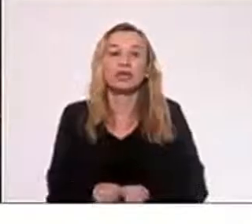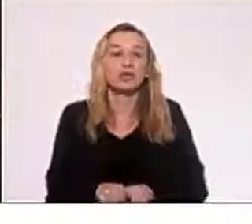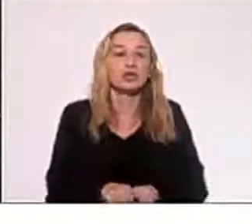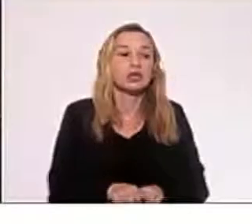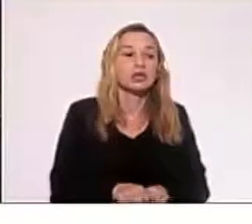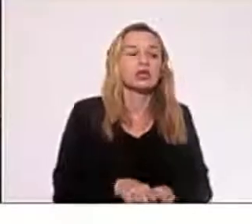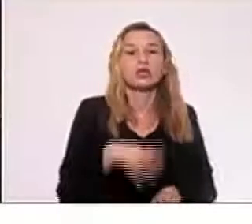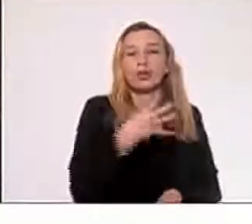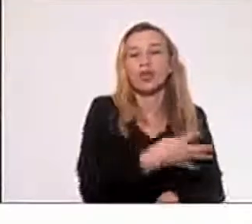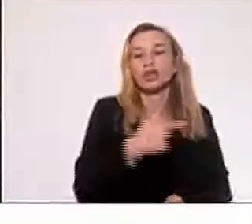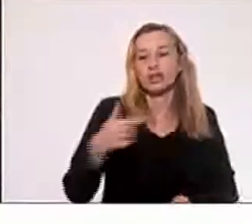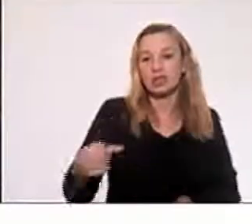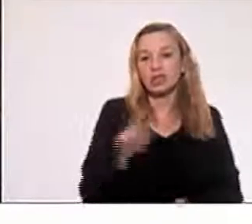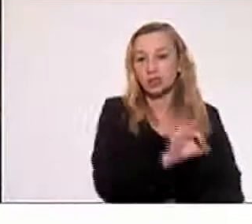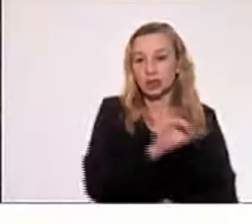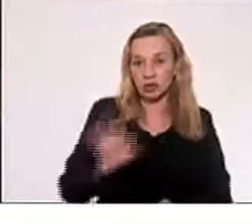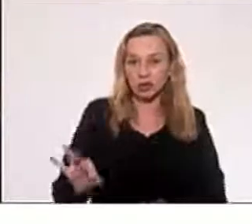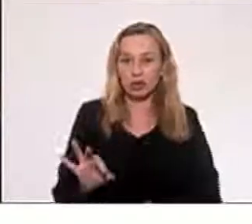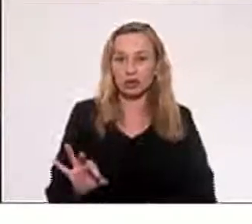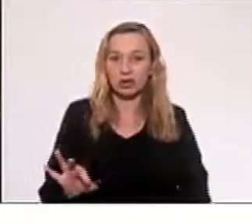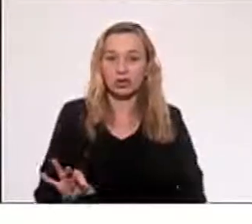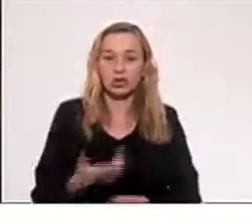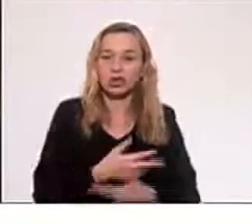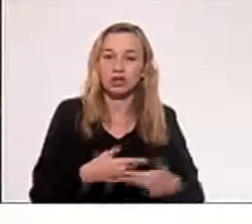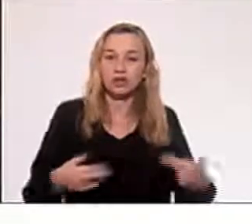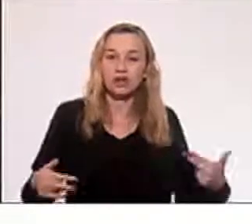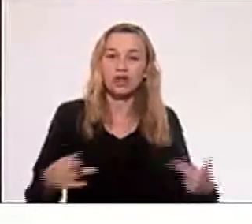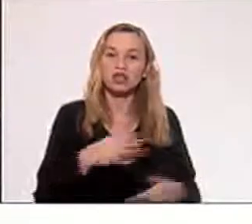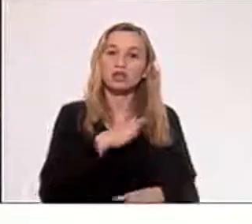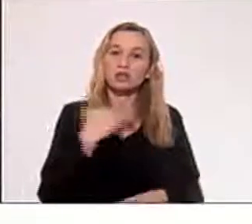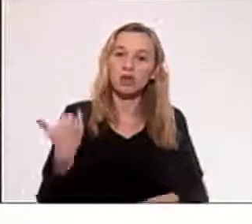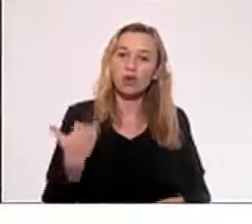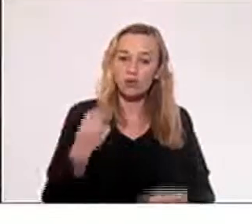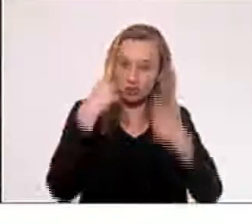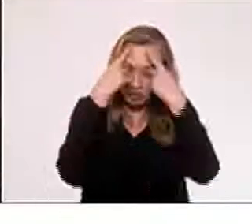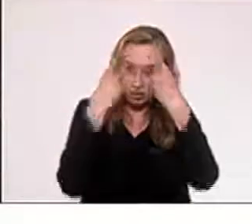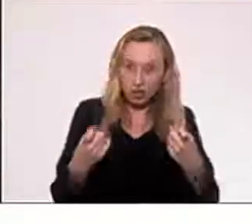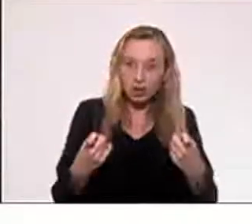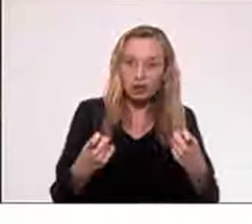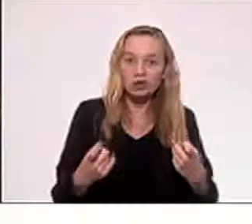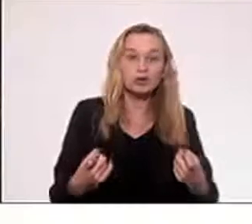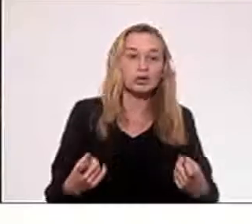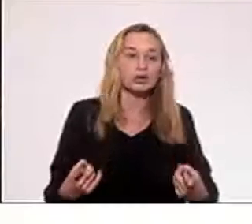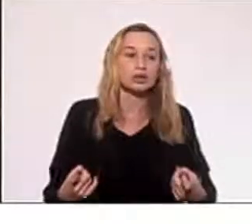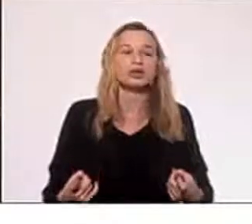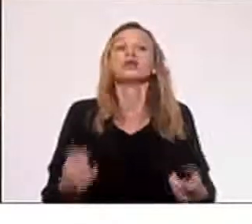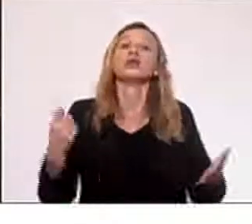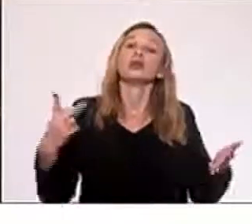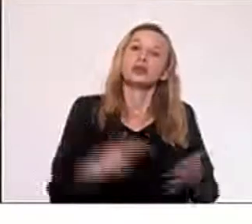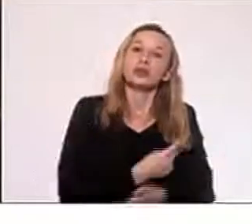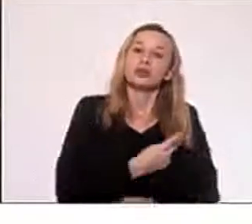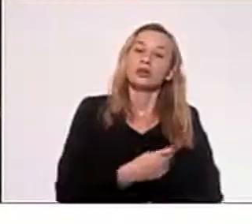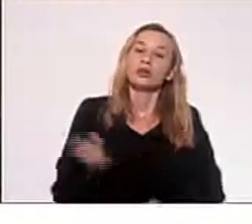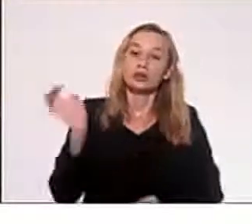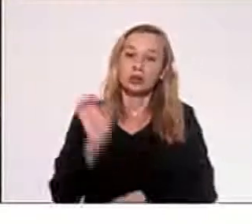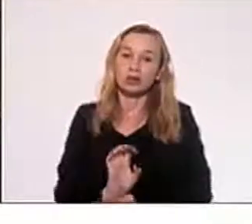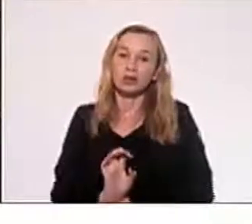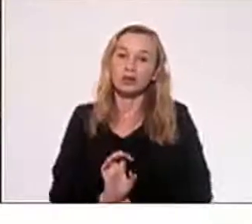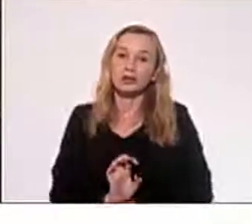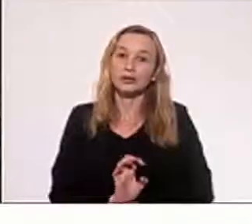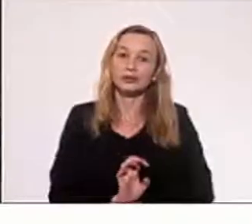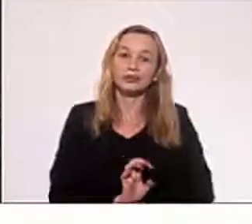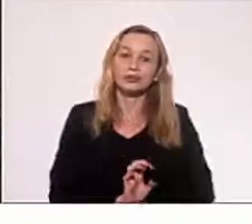que 47% de todas as mortes violentas e intencionais que acontecem no Estado,